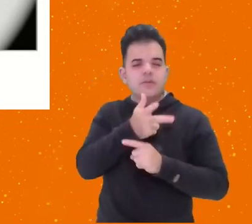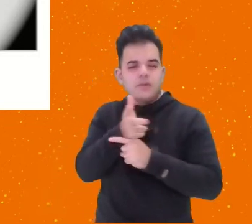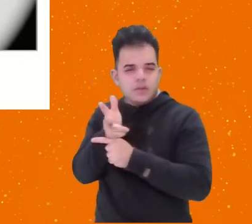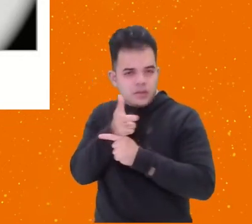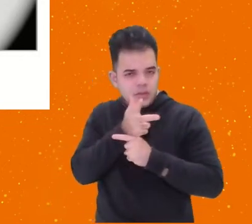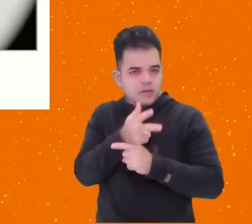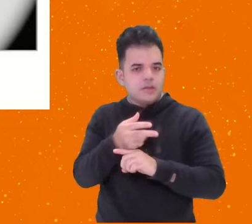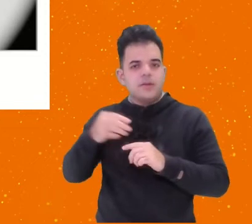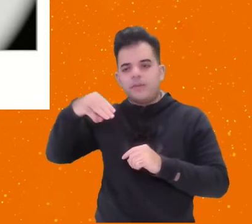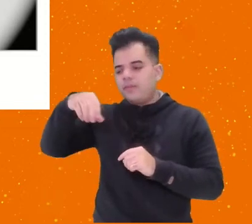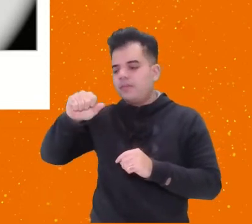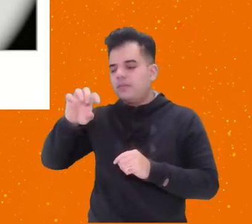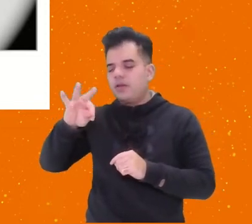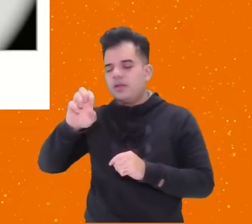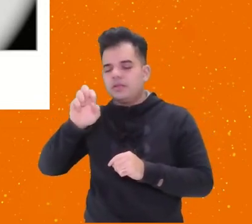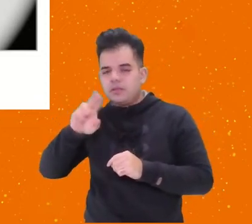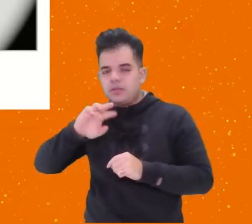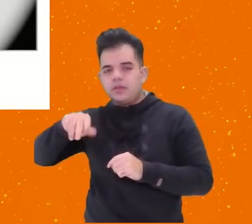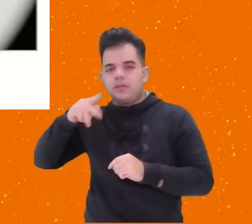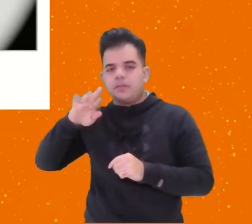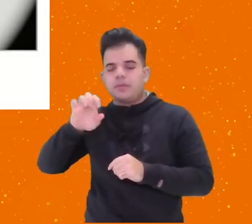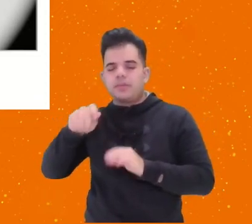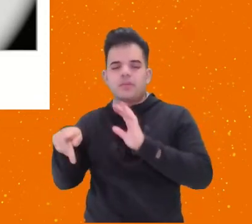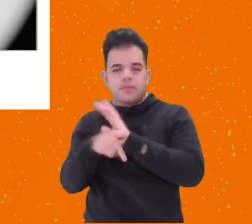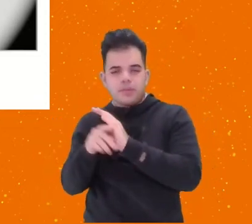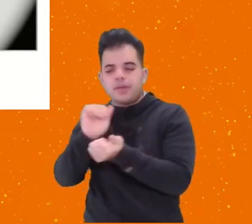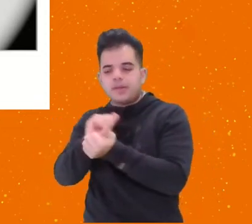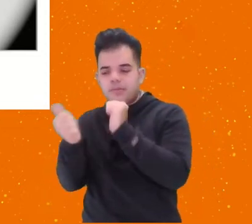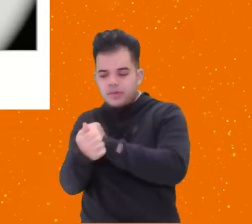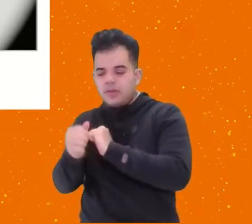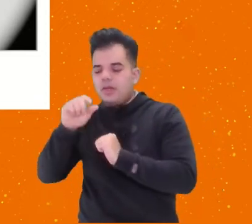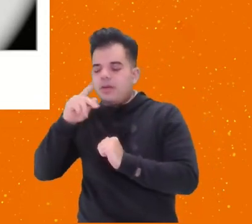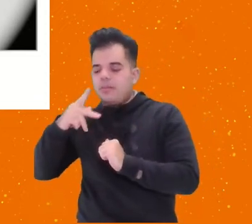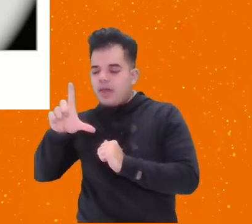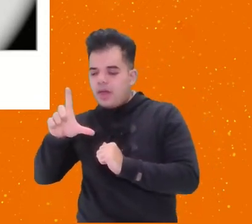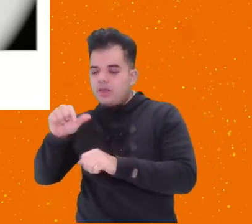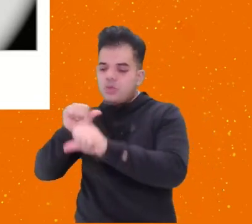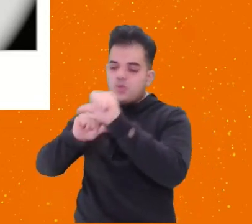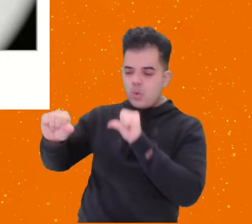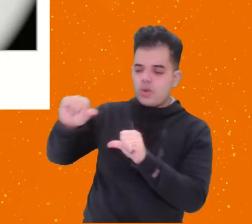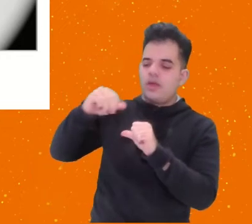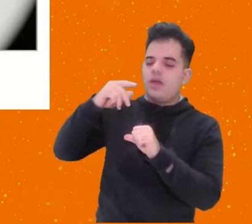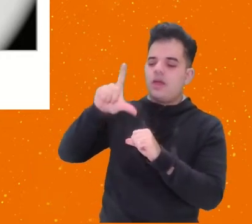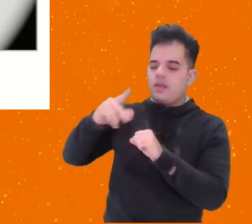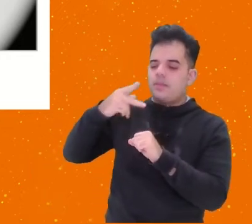Master Prime, então você tem que trabalhar com adaptador PL para LPL, ok?